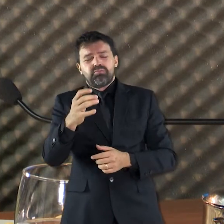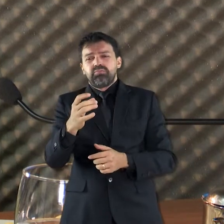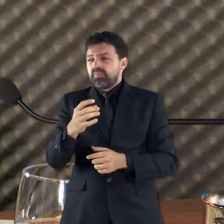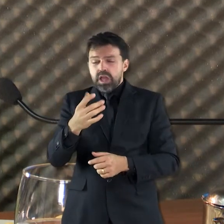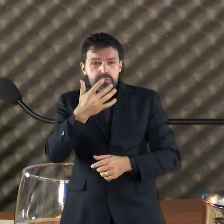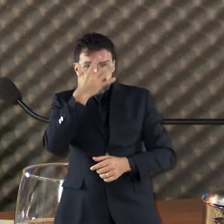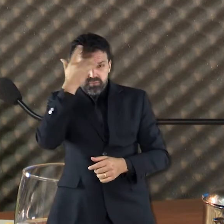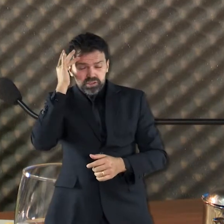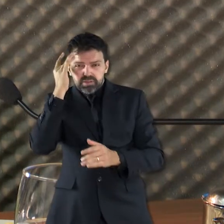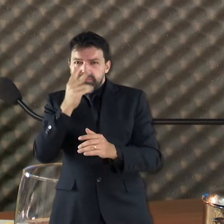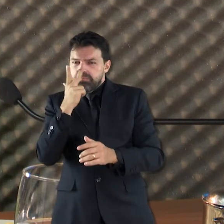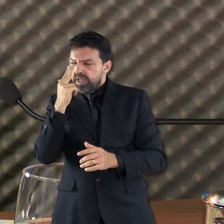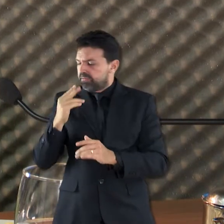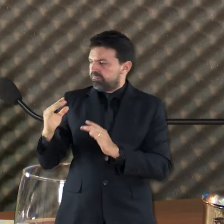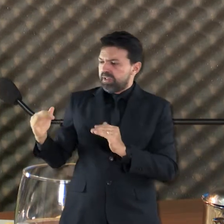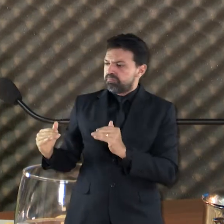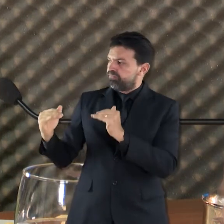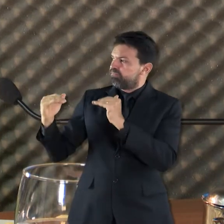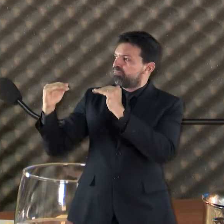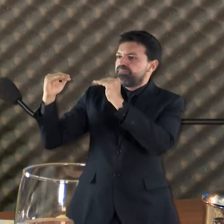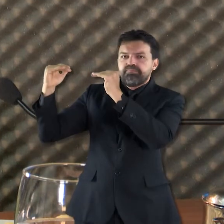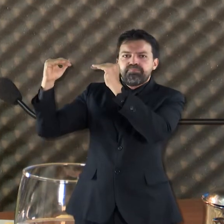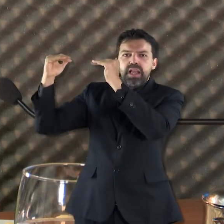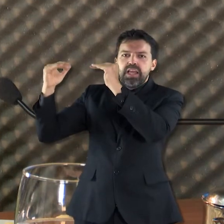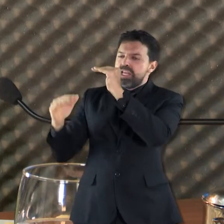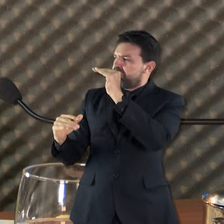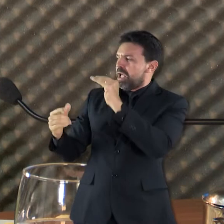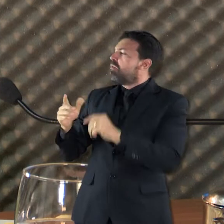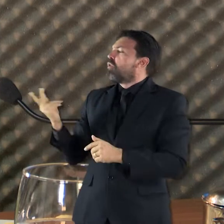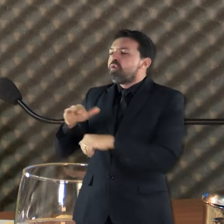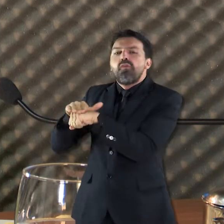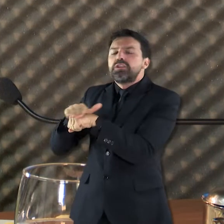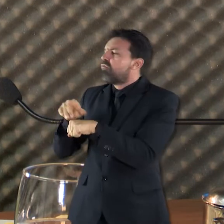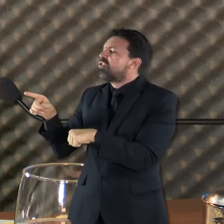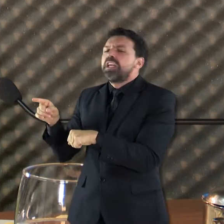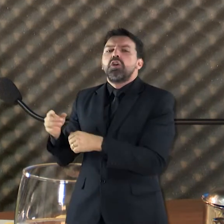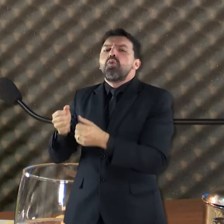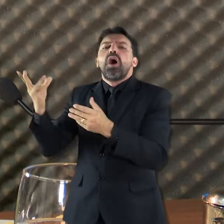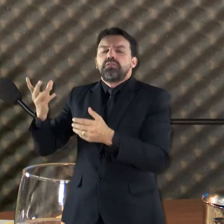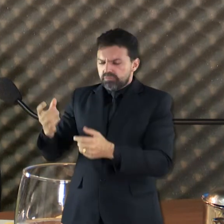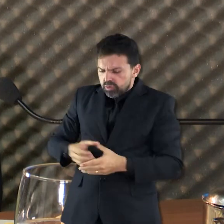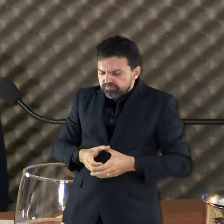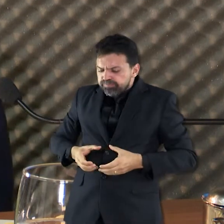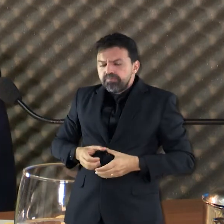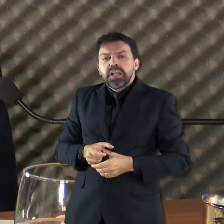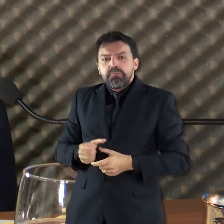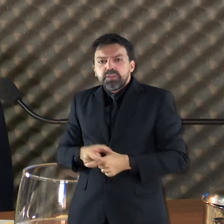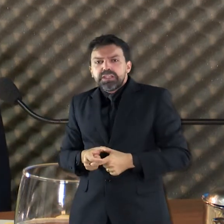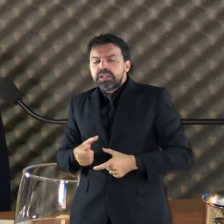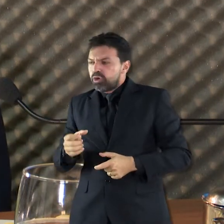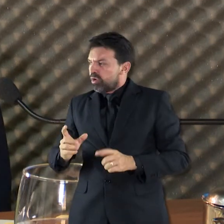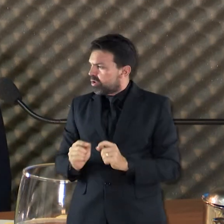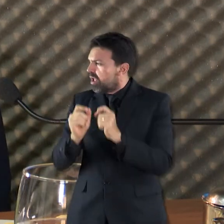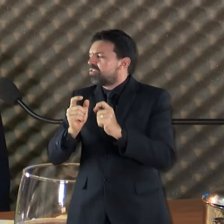E aí, bicho, tá em qual ciclo? Eita! Aí eu tô no 6º. Eu tô no 8º. Qual o tamanho do teu tumor? Olha assim pro cara, o